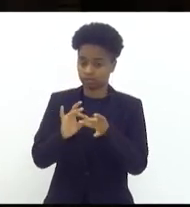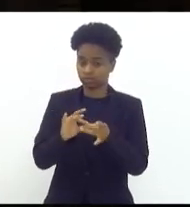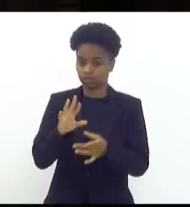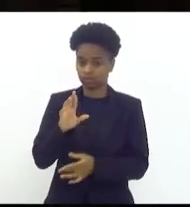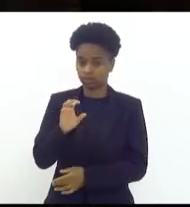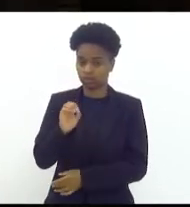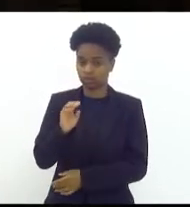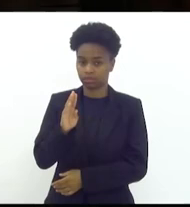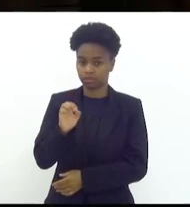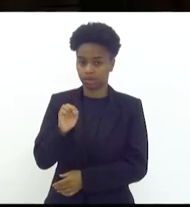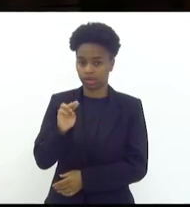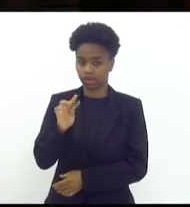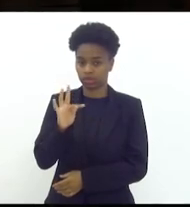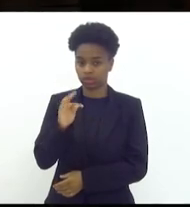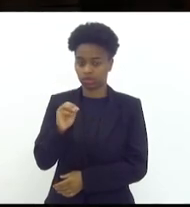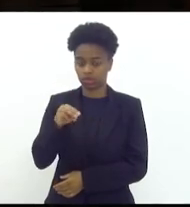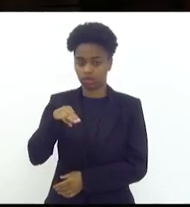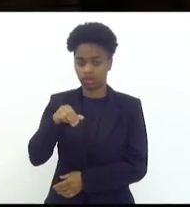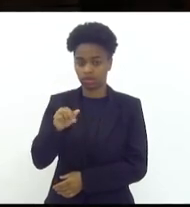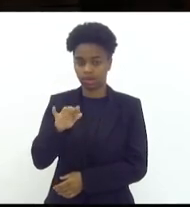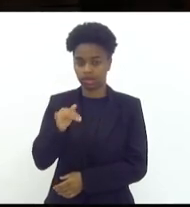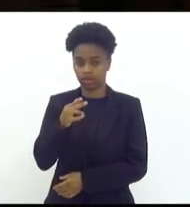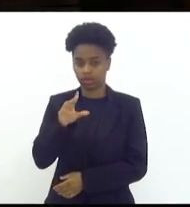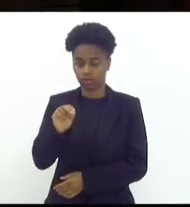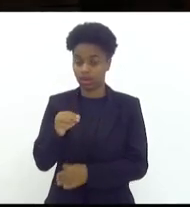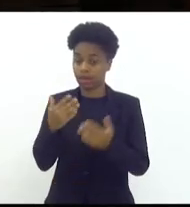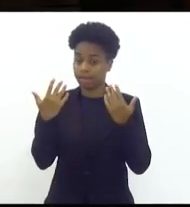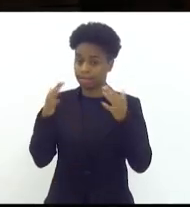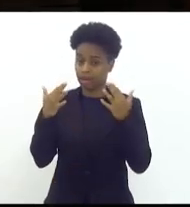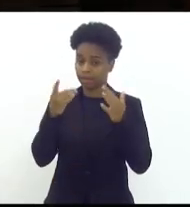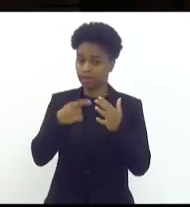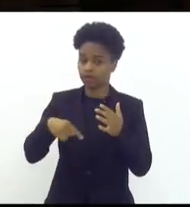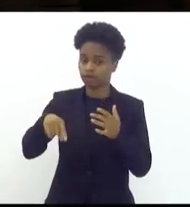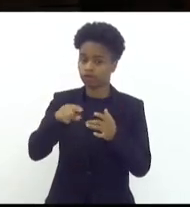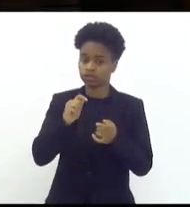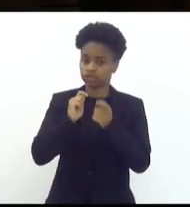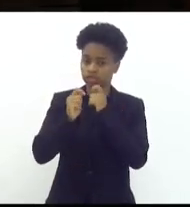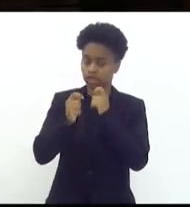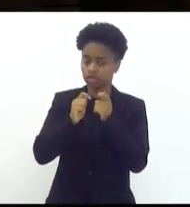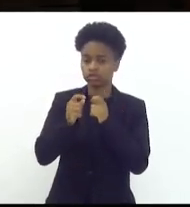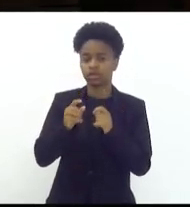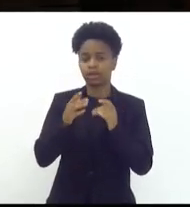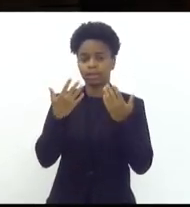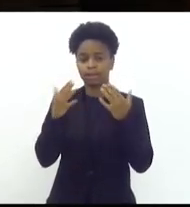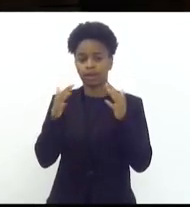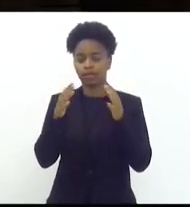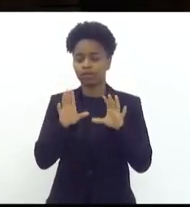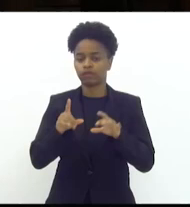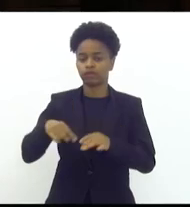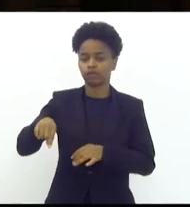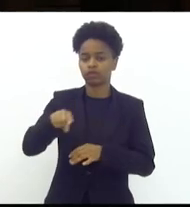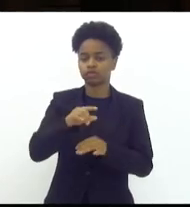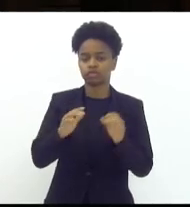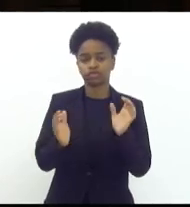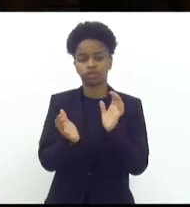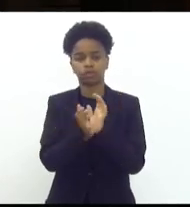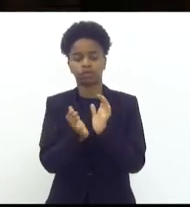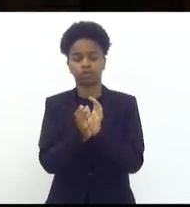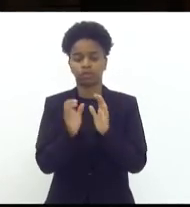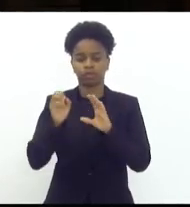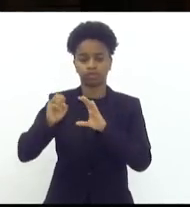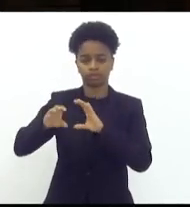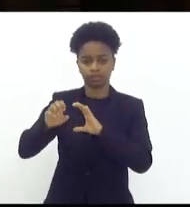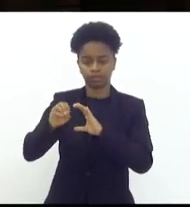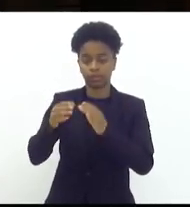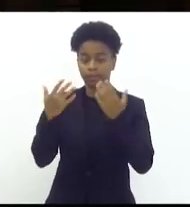Parabéns a você jornalistas Parabéns a vocês da equipe da Rede Globo